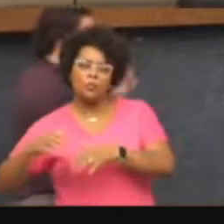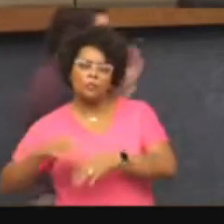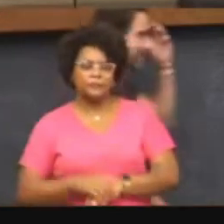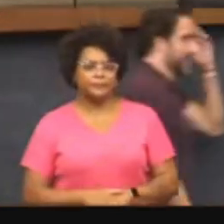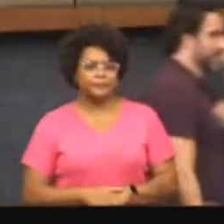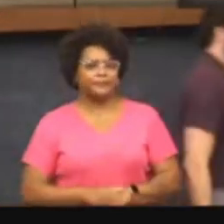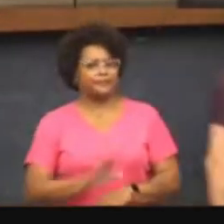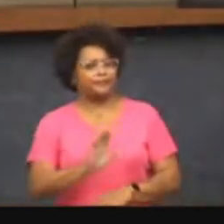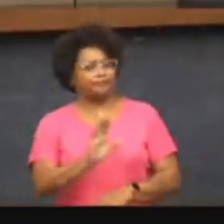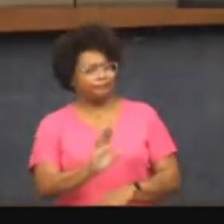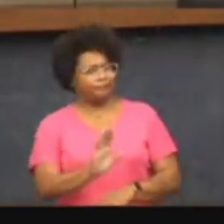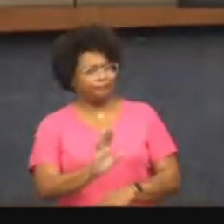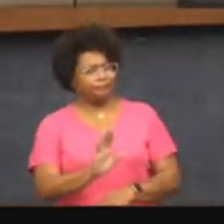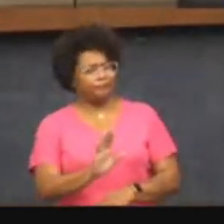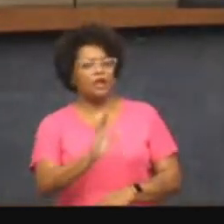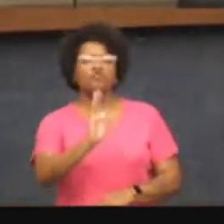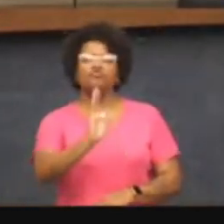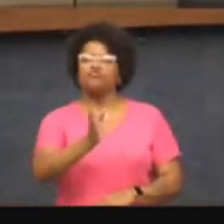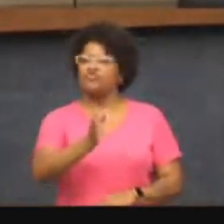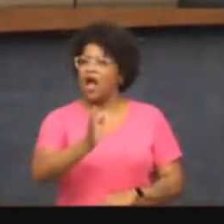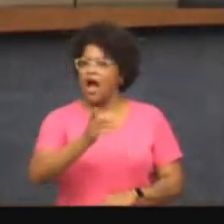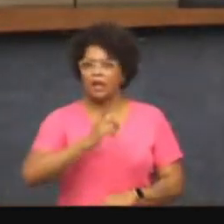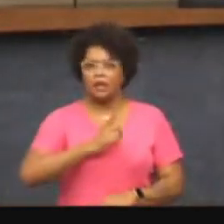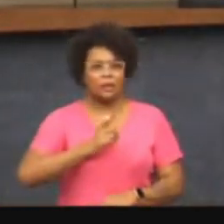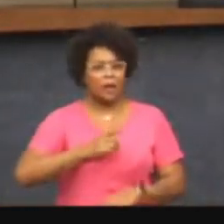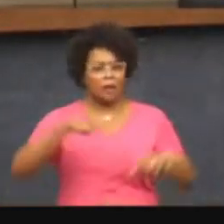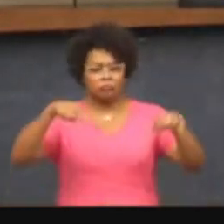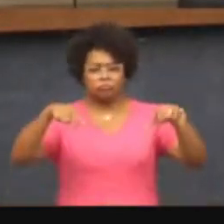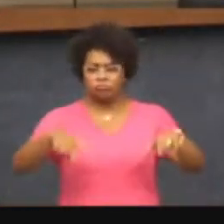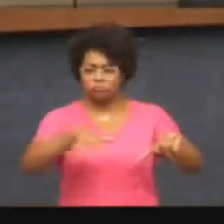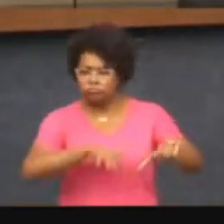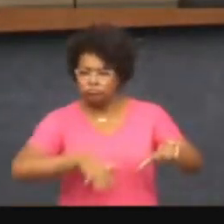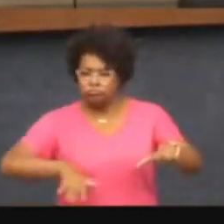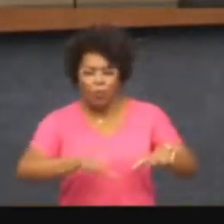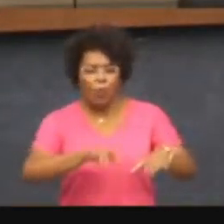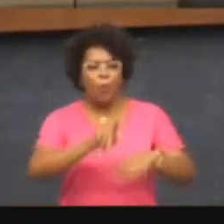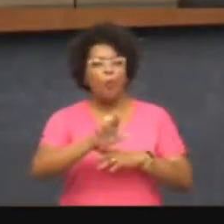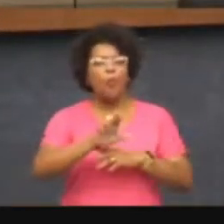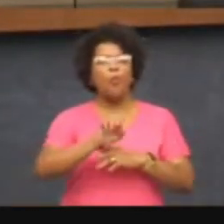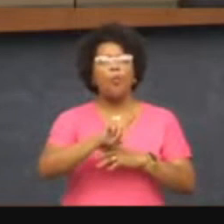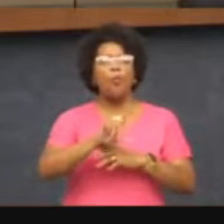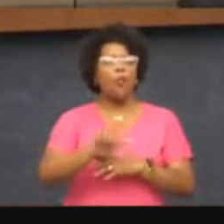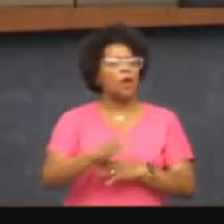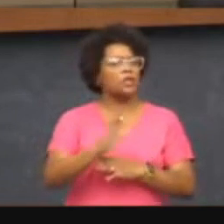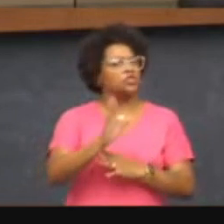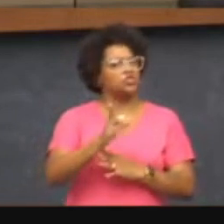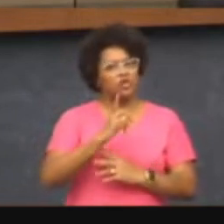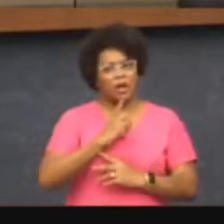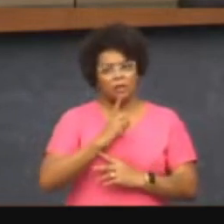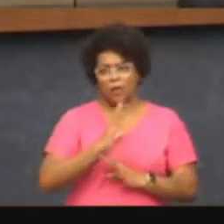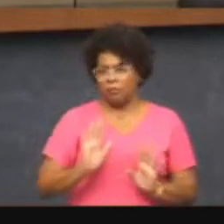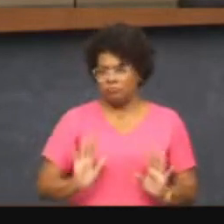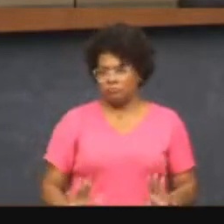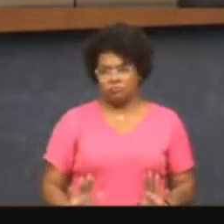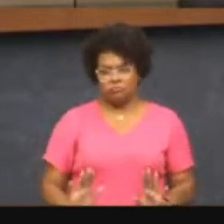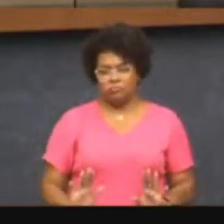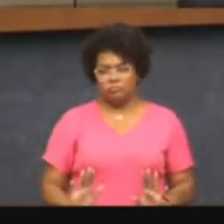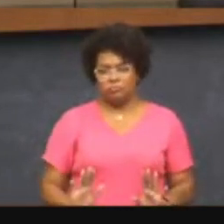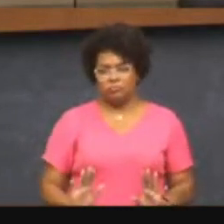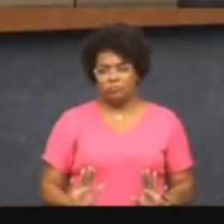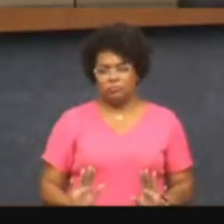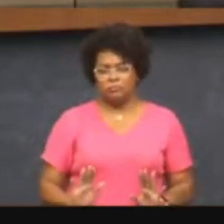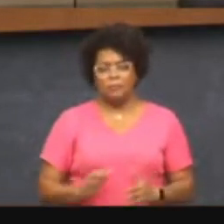guarda do terreno, porque o que eu estou vendo é a guarda municipal lá, com um grande contingente para proteger o perímetro do, então,